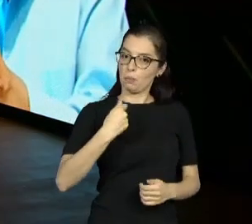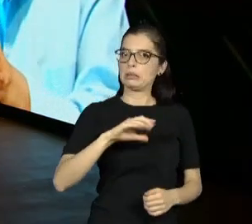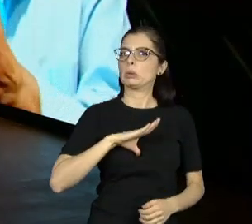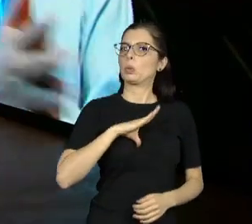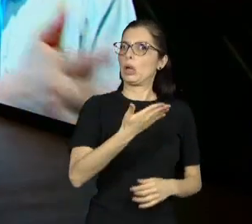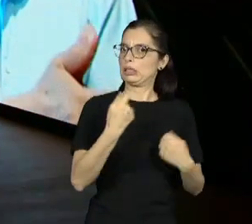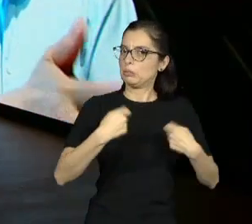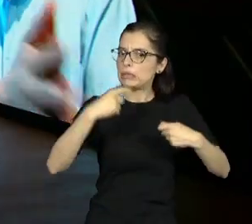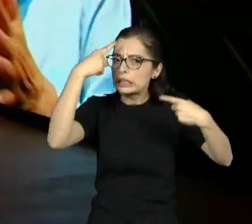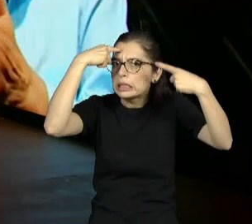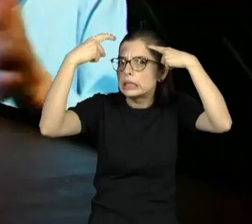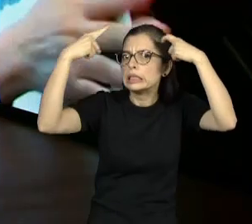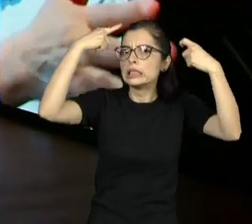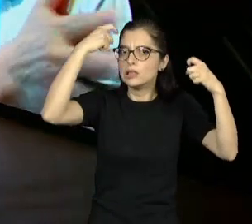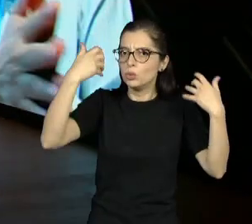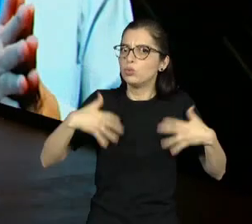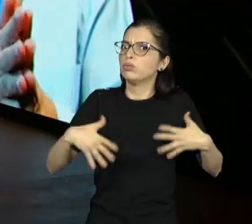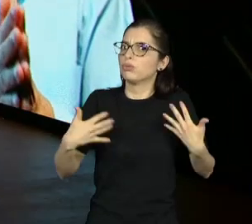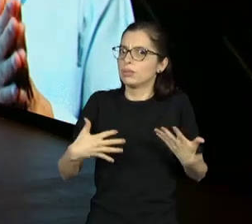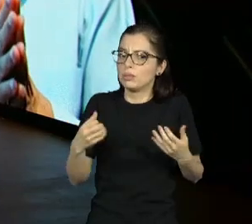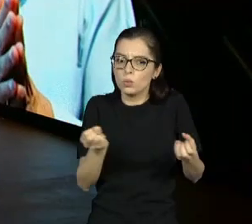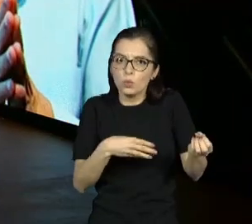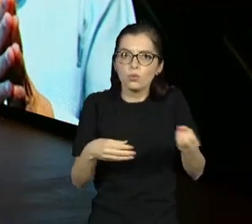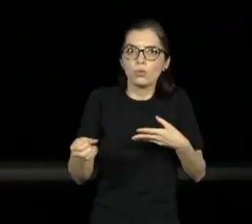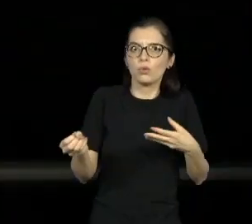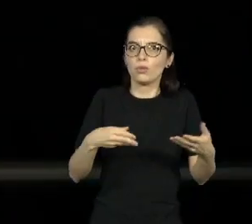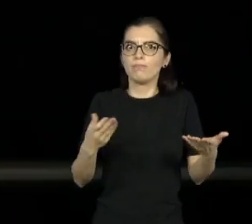coisa nova,